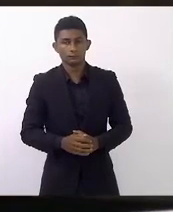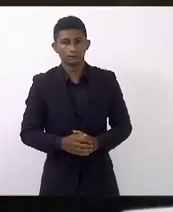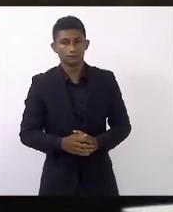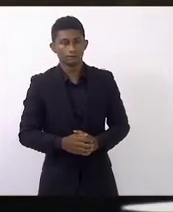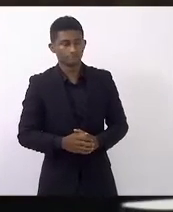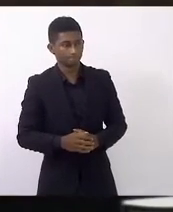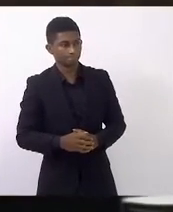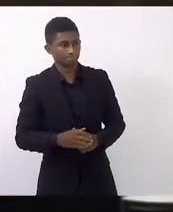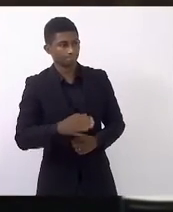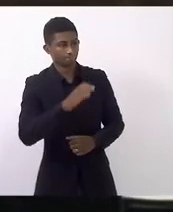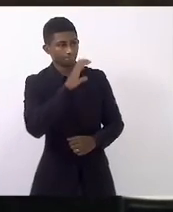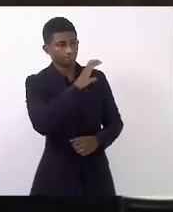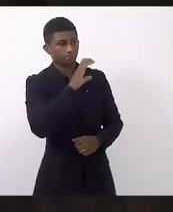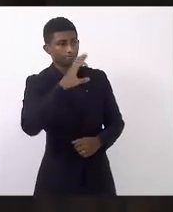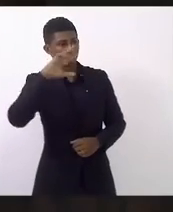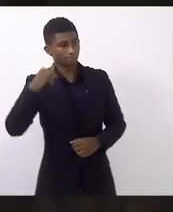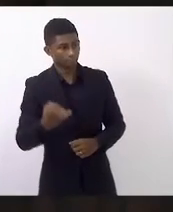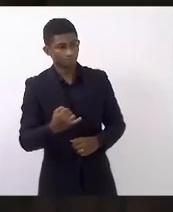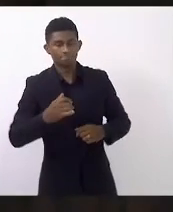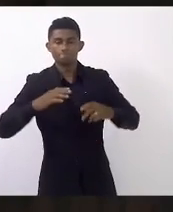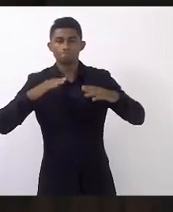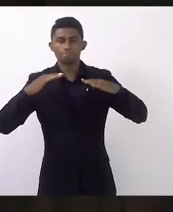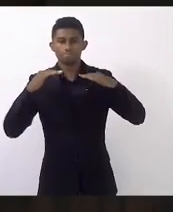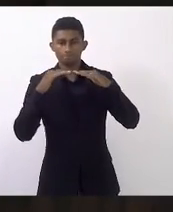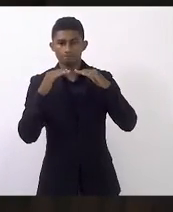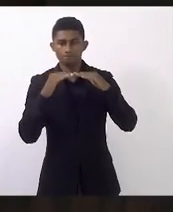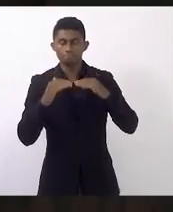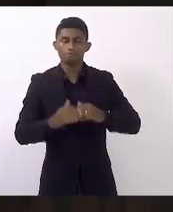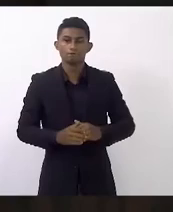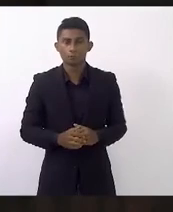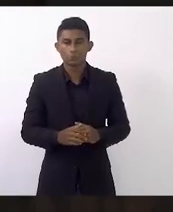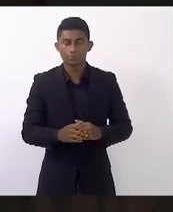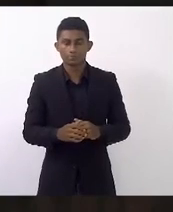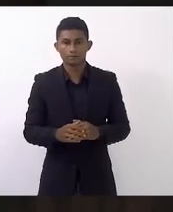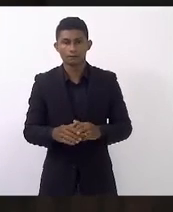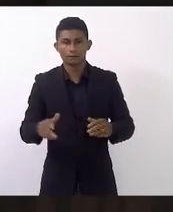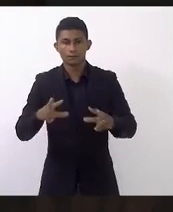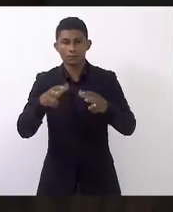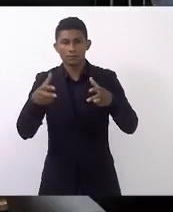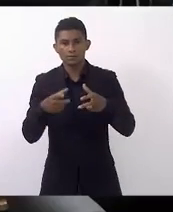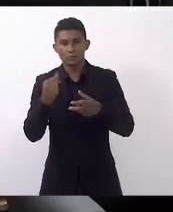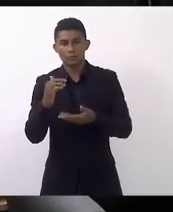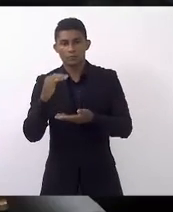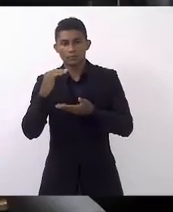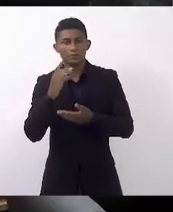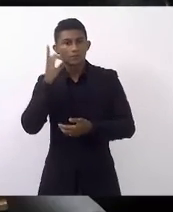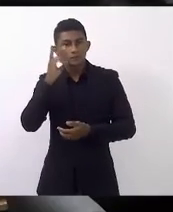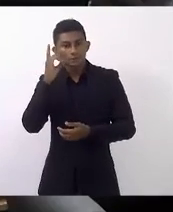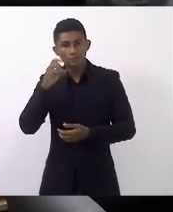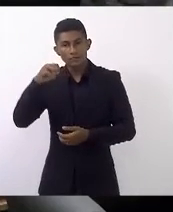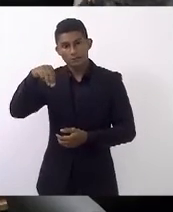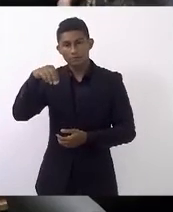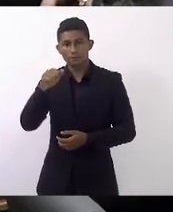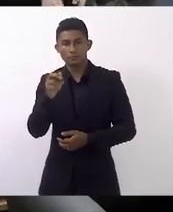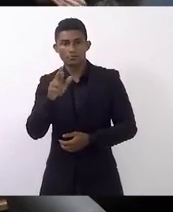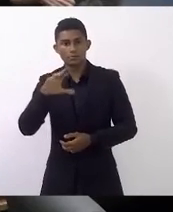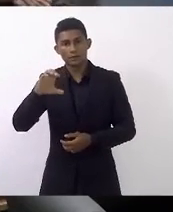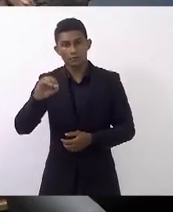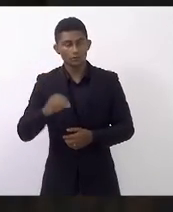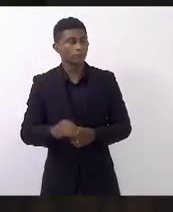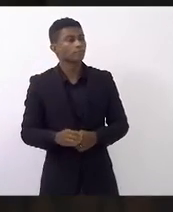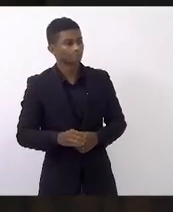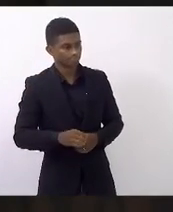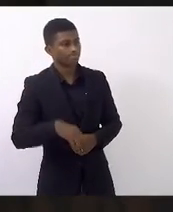Acompanho o parecer da CCJ. Deputado, pela Comissão de Orçamento, deputado Márcio Canella. Deputado Márcio Pacheco. Favorável.